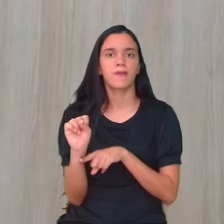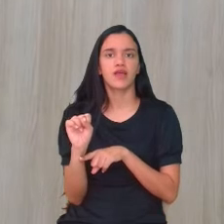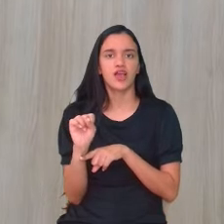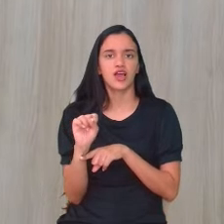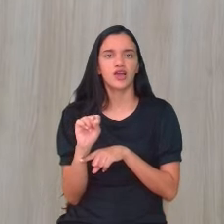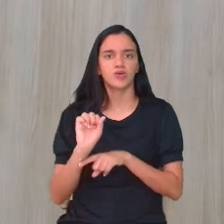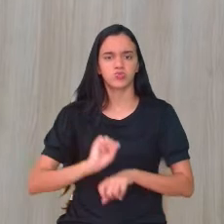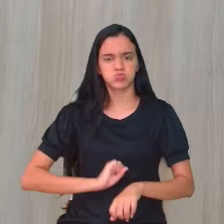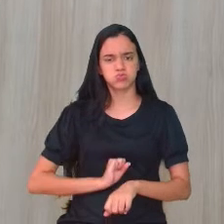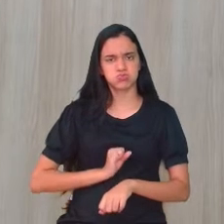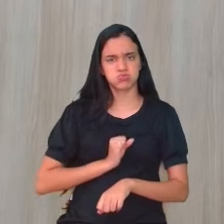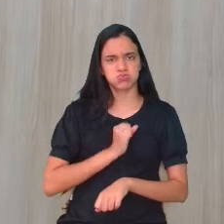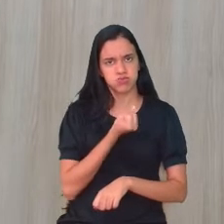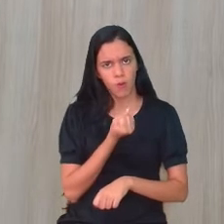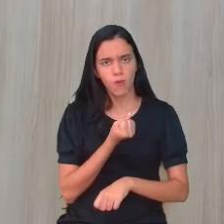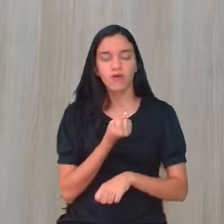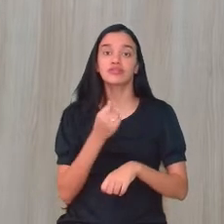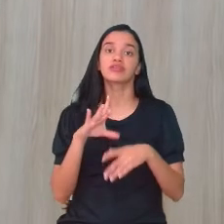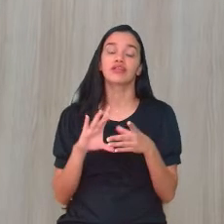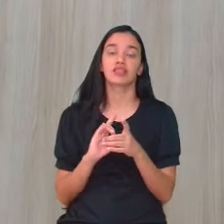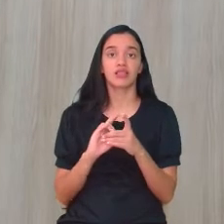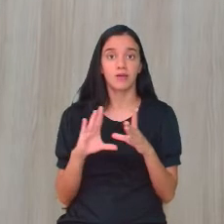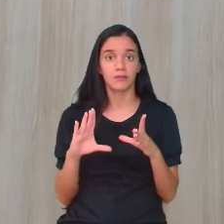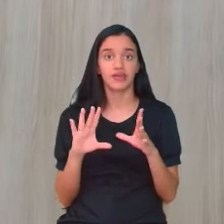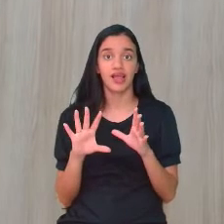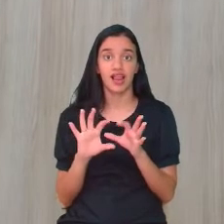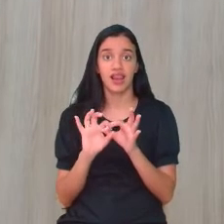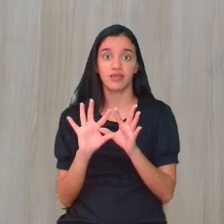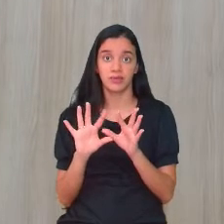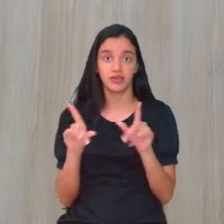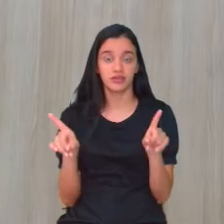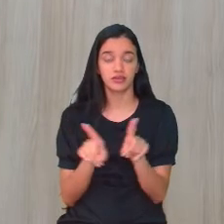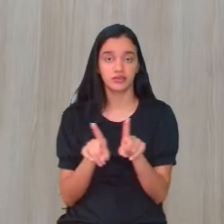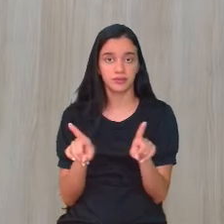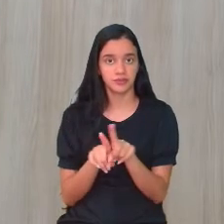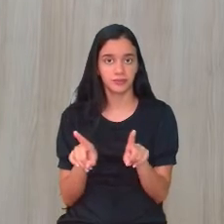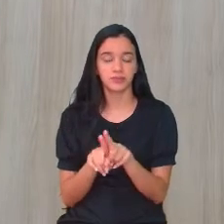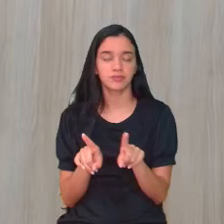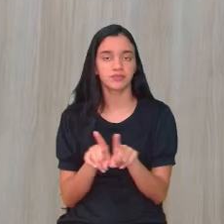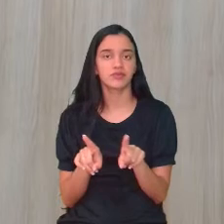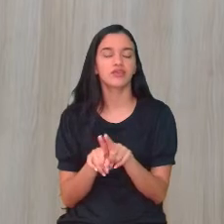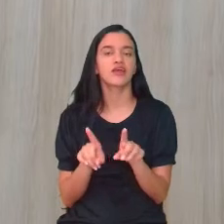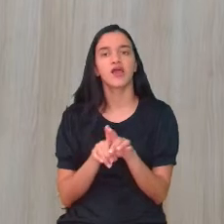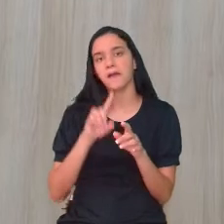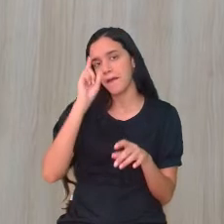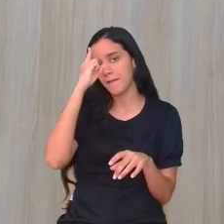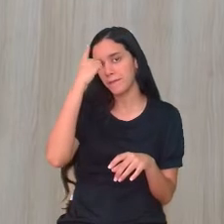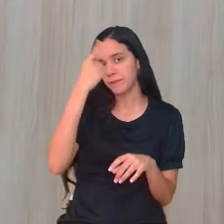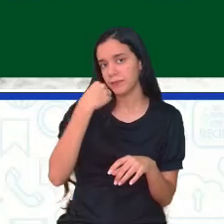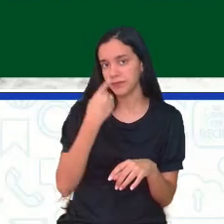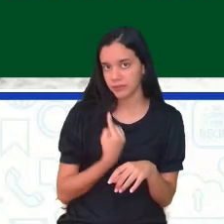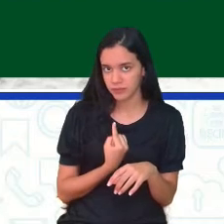ódio às democracias liberais e ao comunismo. Para os fascistas, e